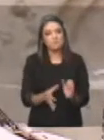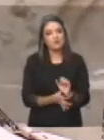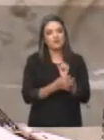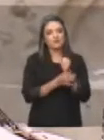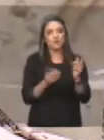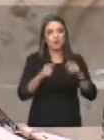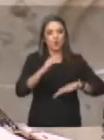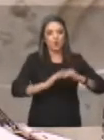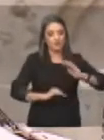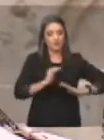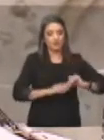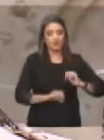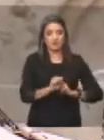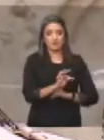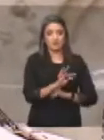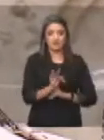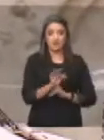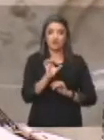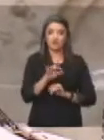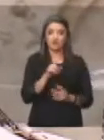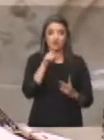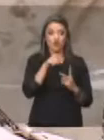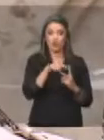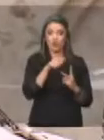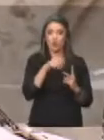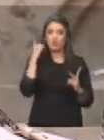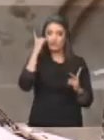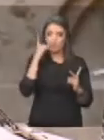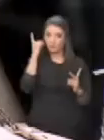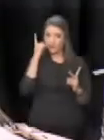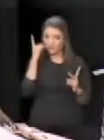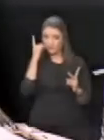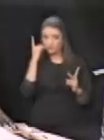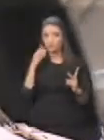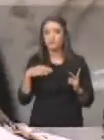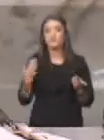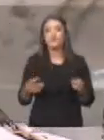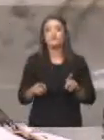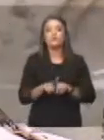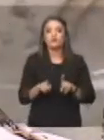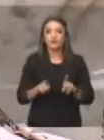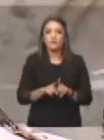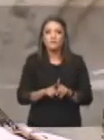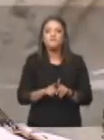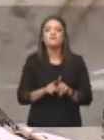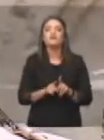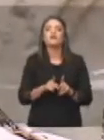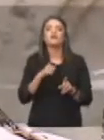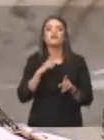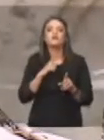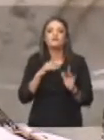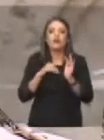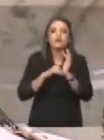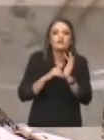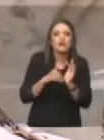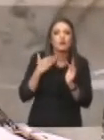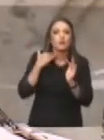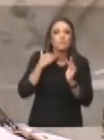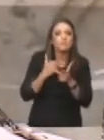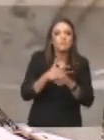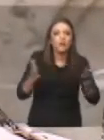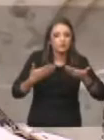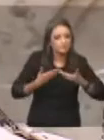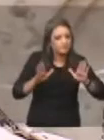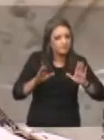em relação ao deputado Silas Câmara. Determinou a quebra do sigilo bancário do réu e dos secretários parlamentares